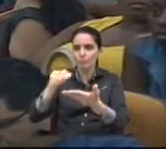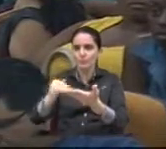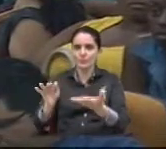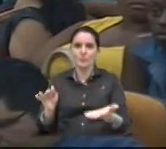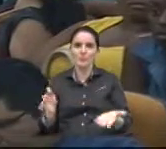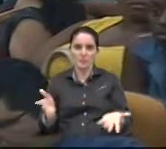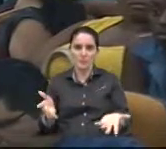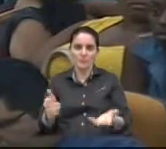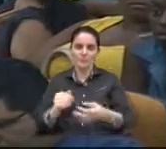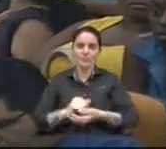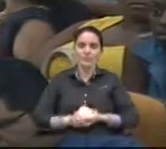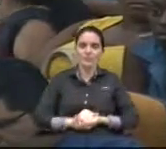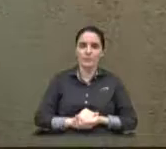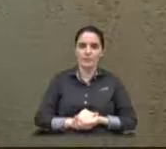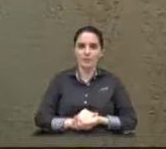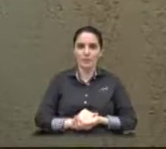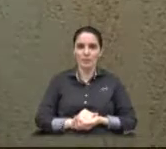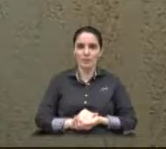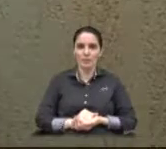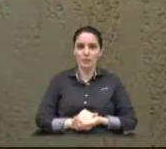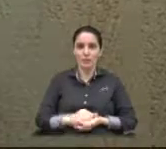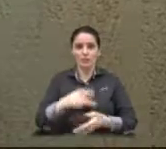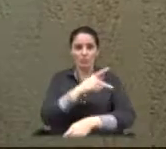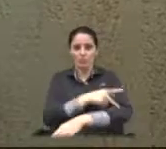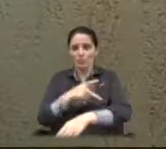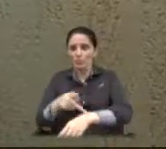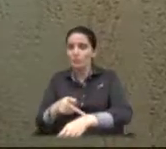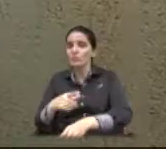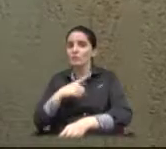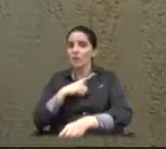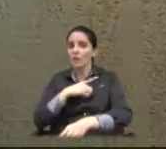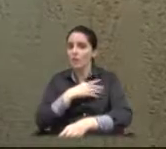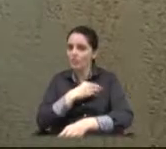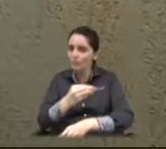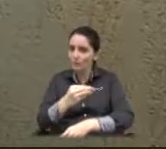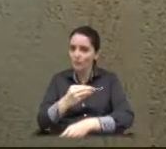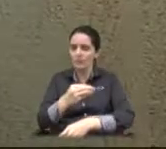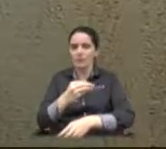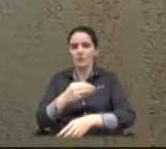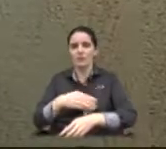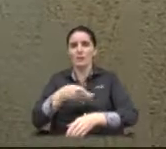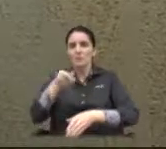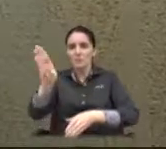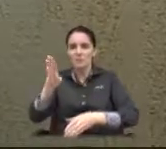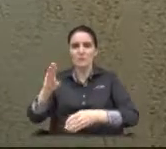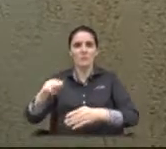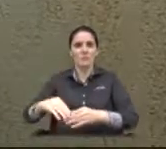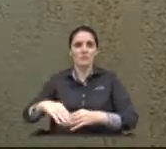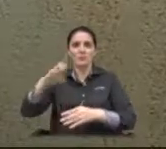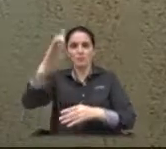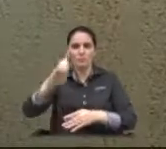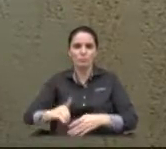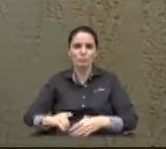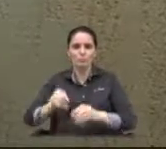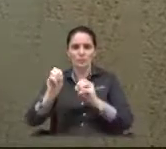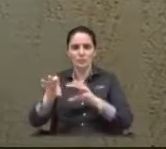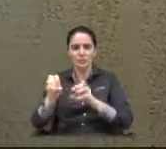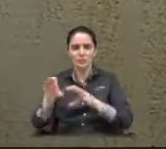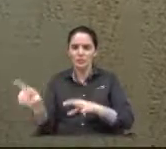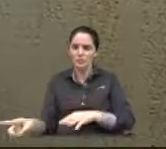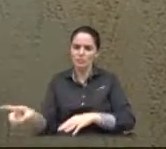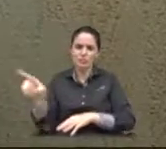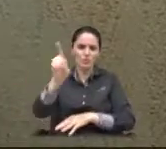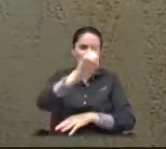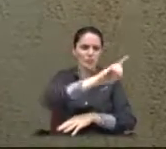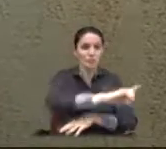foi a atribuição, que largaram seus filhos, passamos um dia todo lá, largaram seus empregos que foram feitos no início do